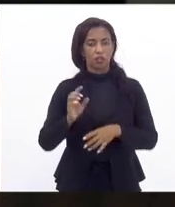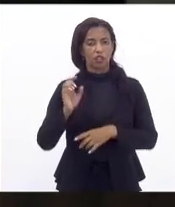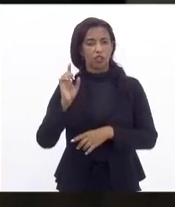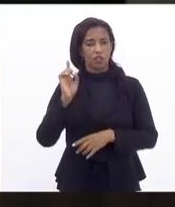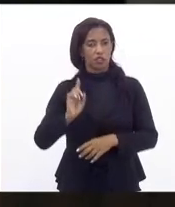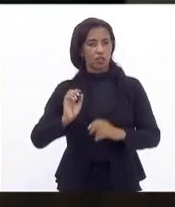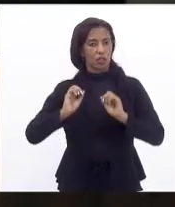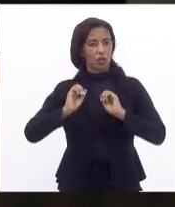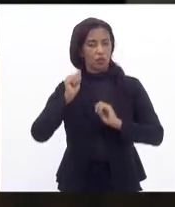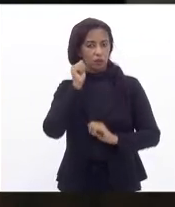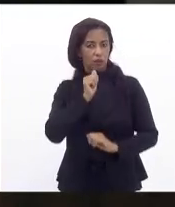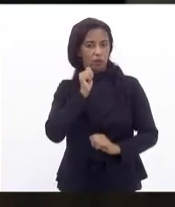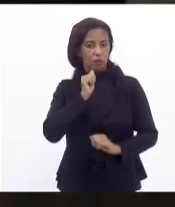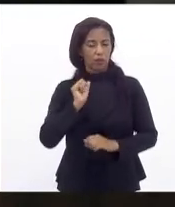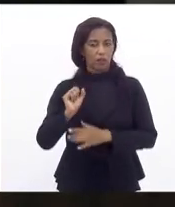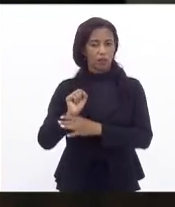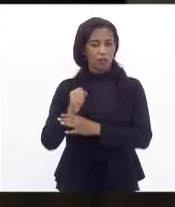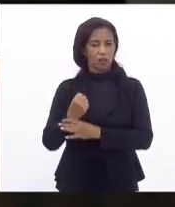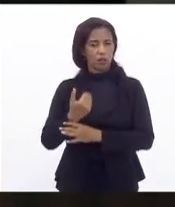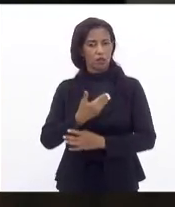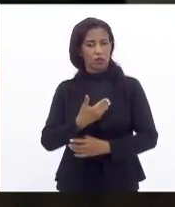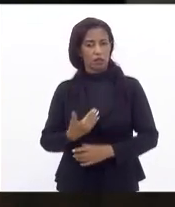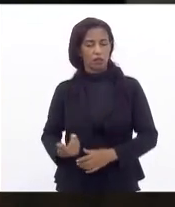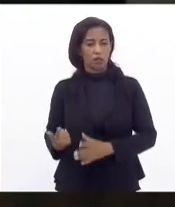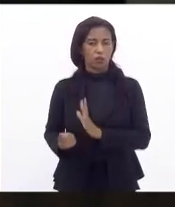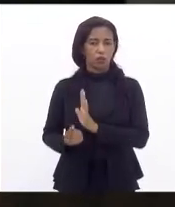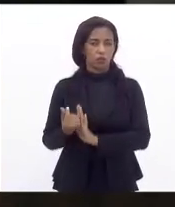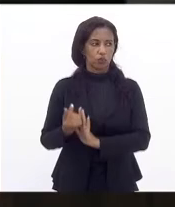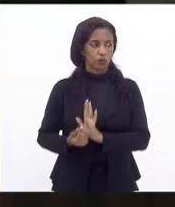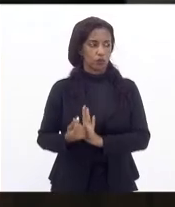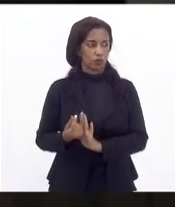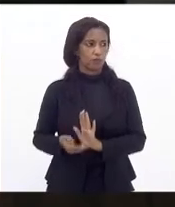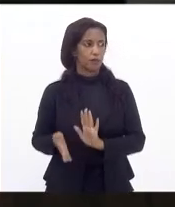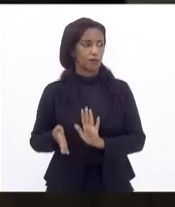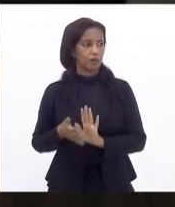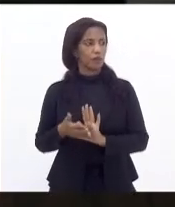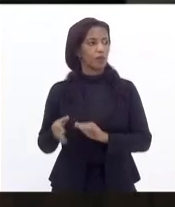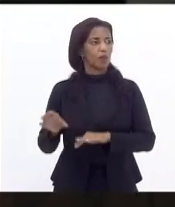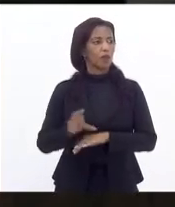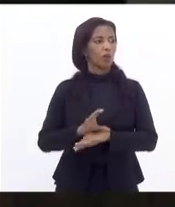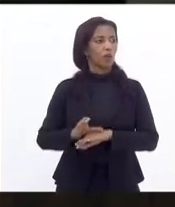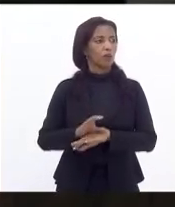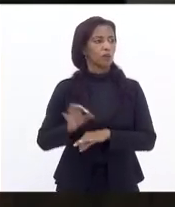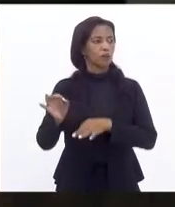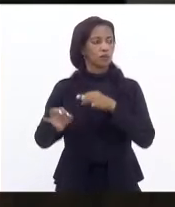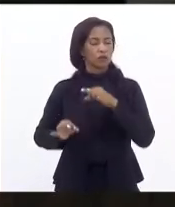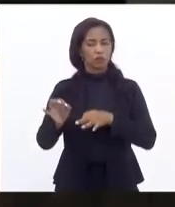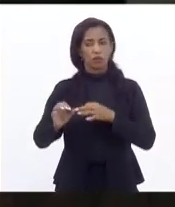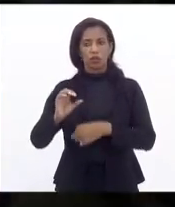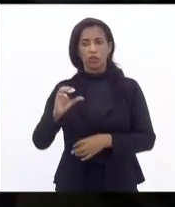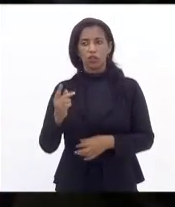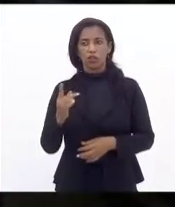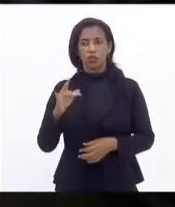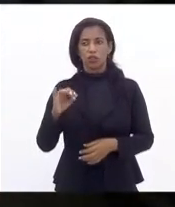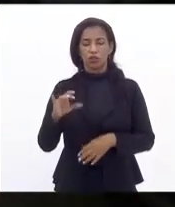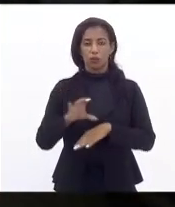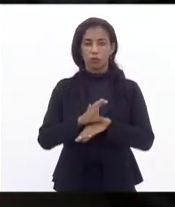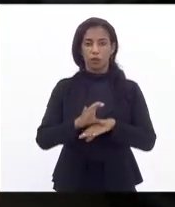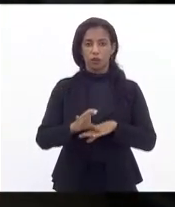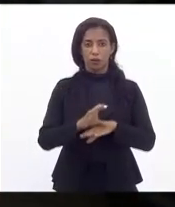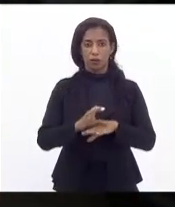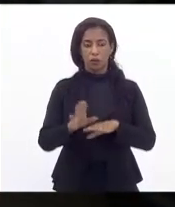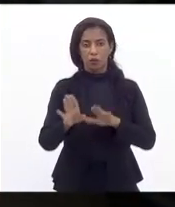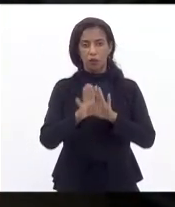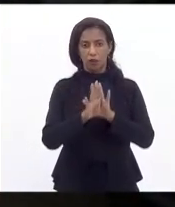da Mulher, Segurança Pública, Ação de Polícia e de Orçamento. Permite parecer pela Comissão de Constituição e Justiça, deputado Chico Machado. Pela constitucionalidade,